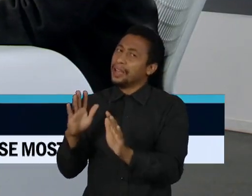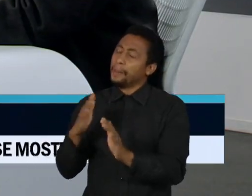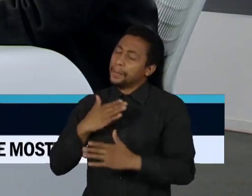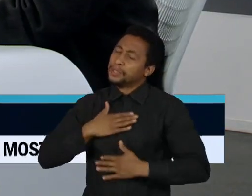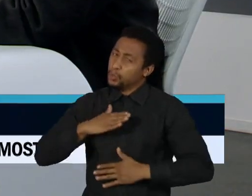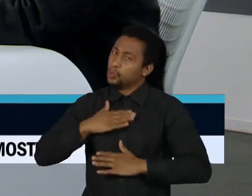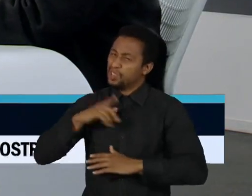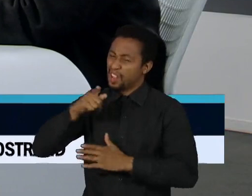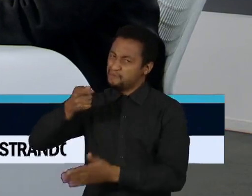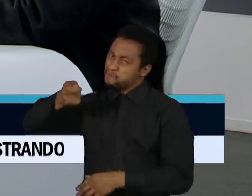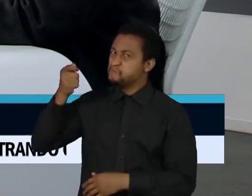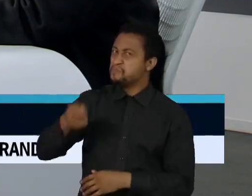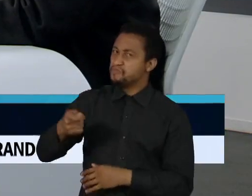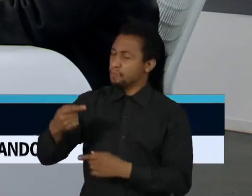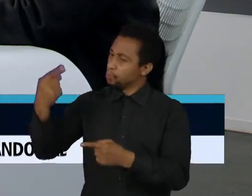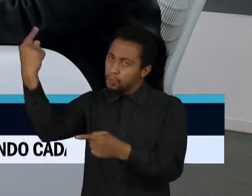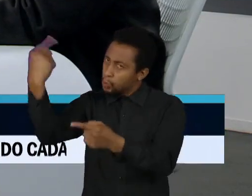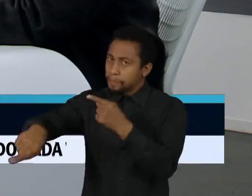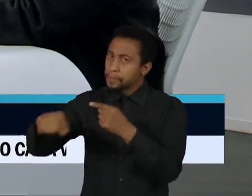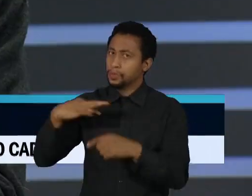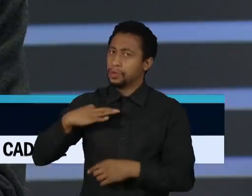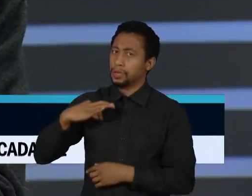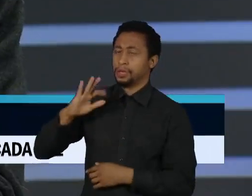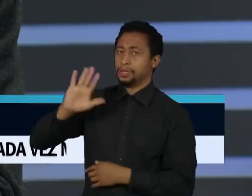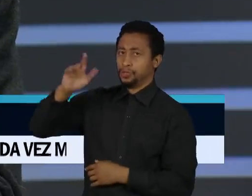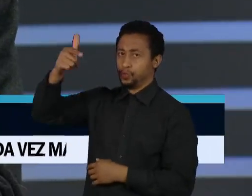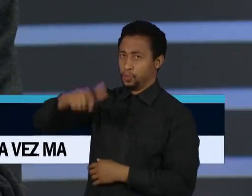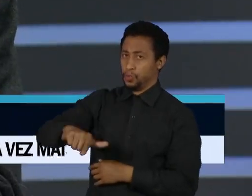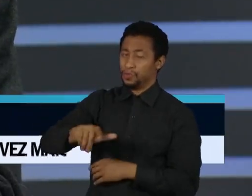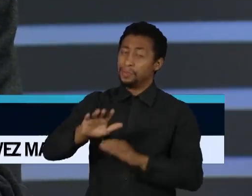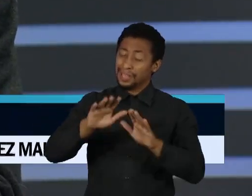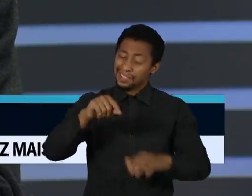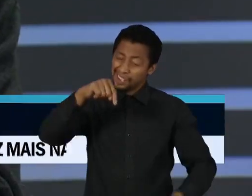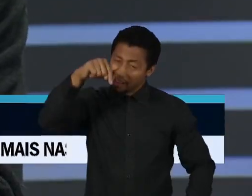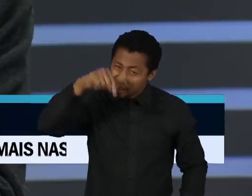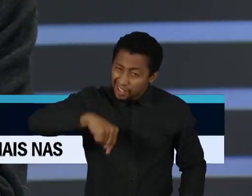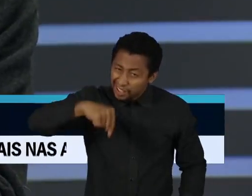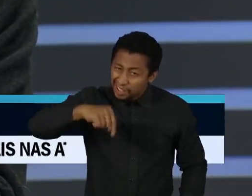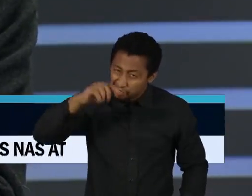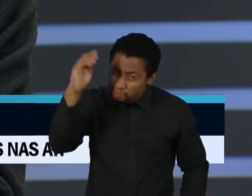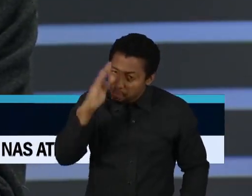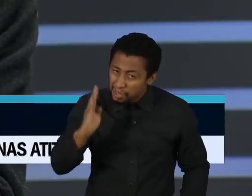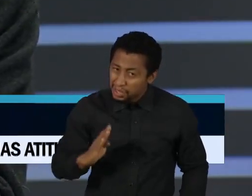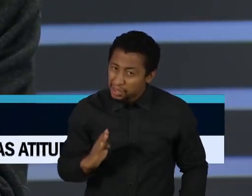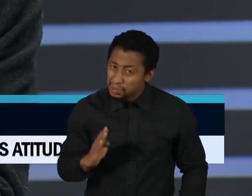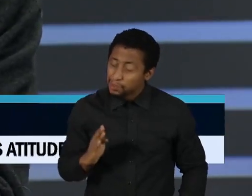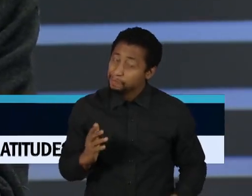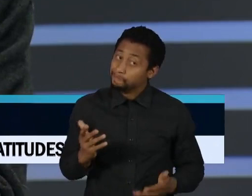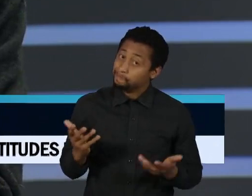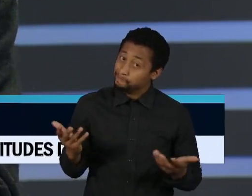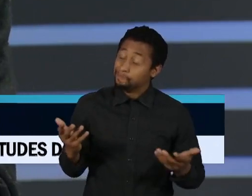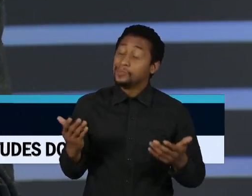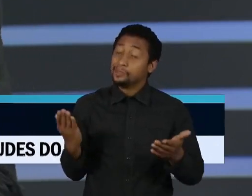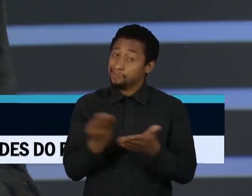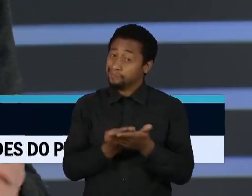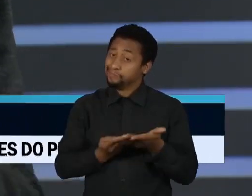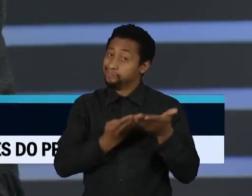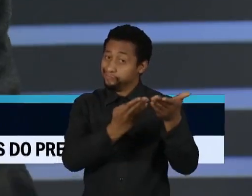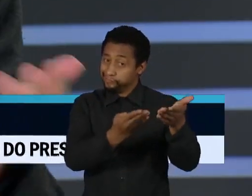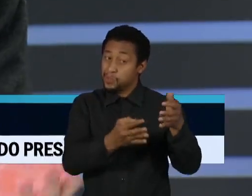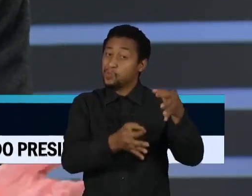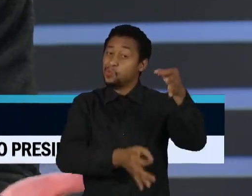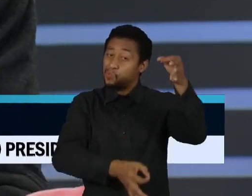inelegível. Estando nós como estamos no Brasil, né, tem que ser transitado em julgado. Transitado em